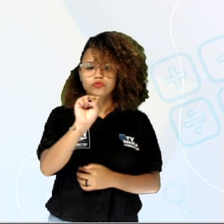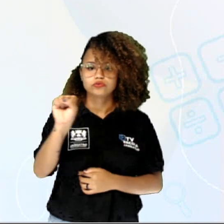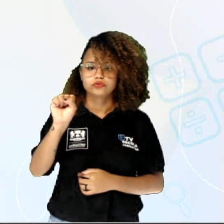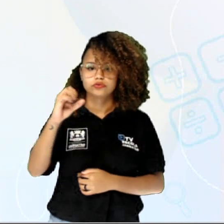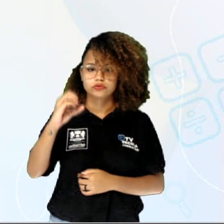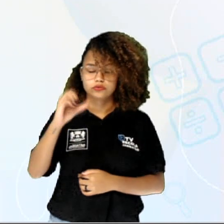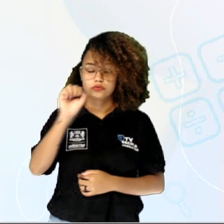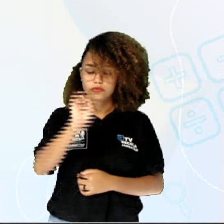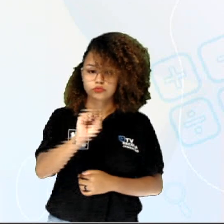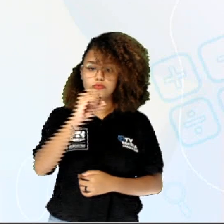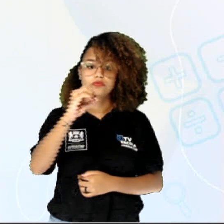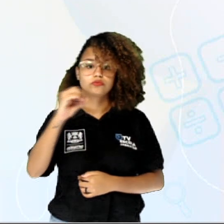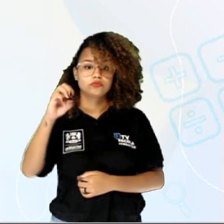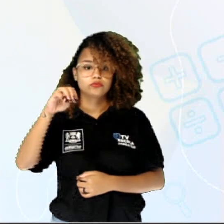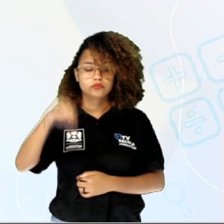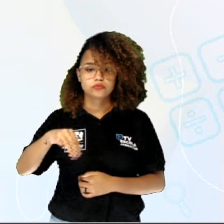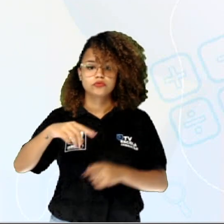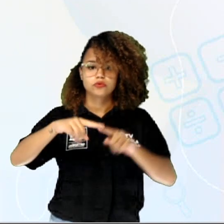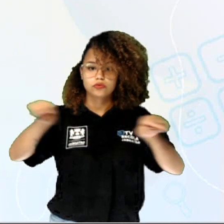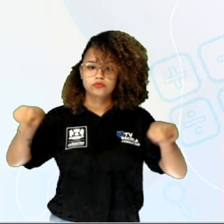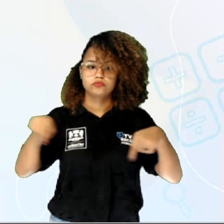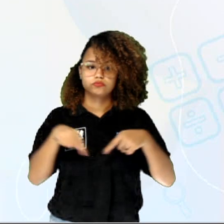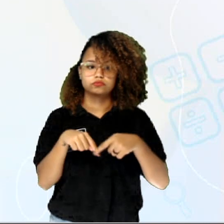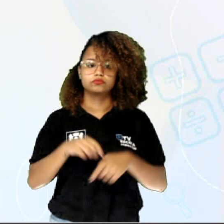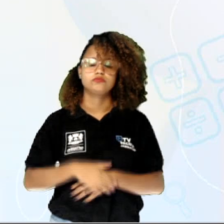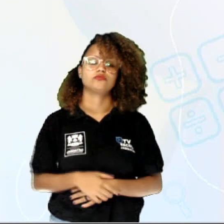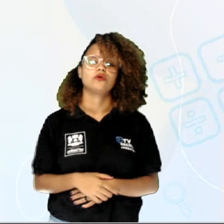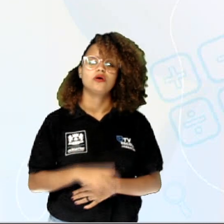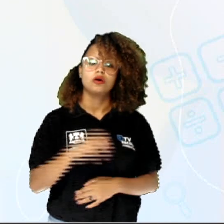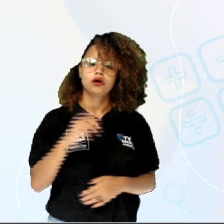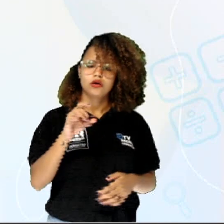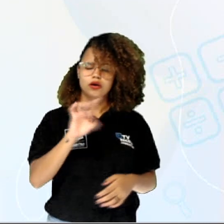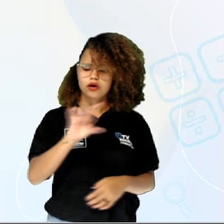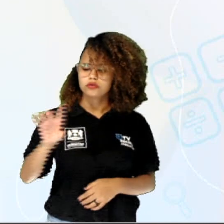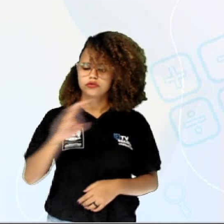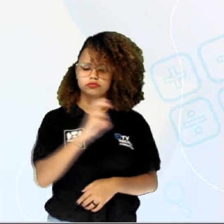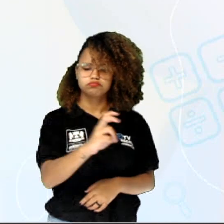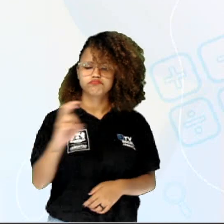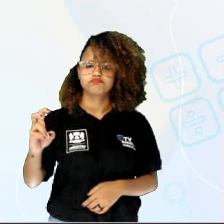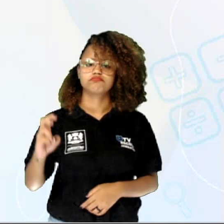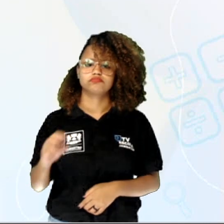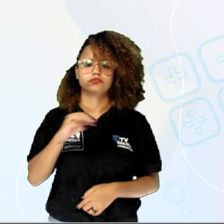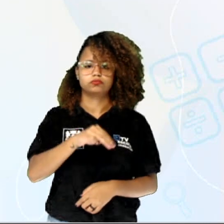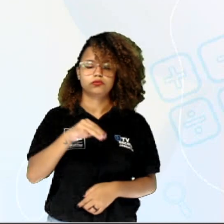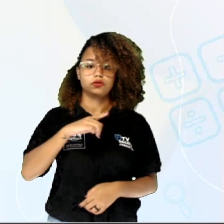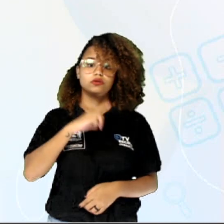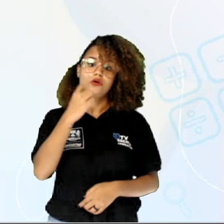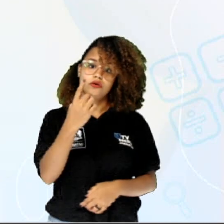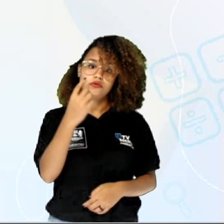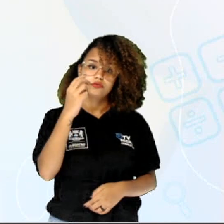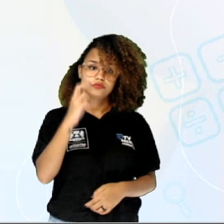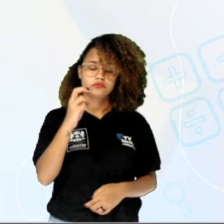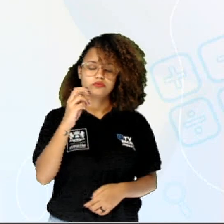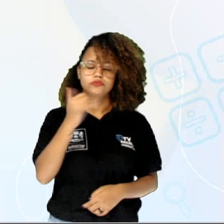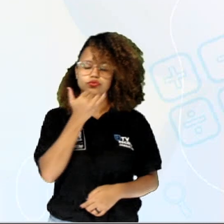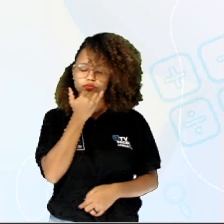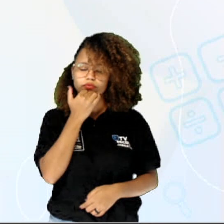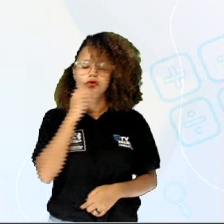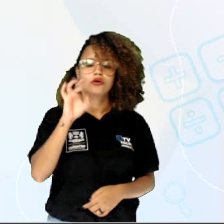casa que ficou para você, tá? Vamos agora para o capítulo 12, que é o assunto de hoje, né? Lá